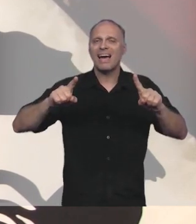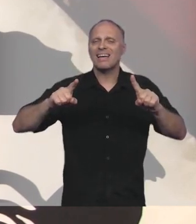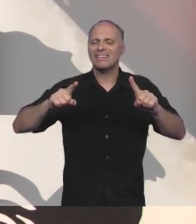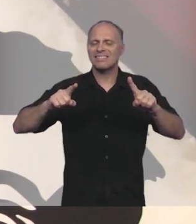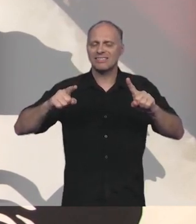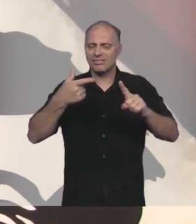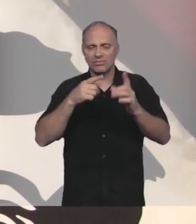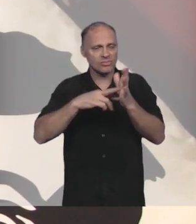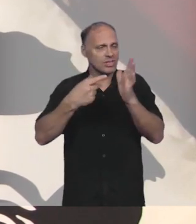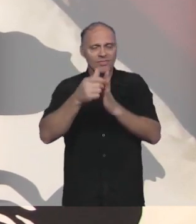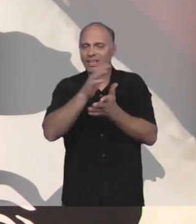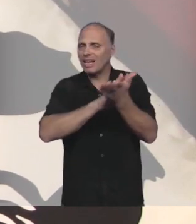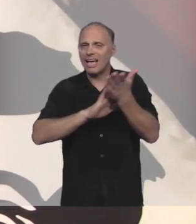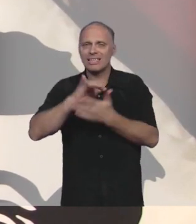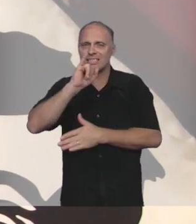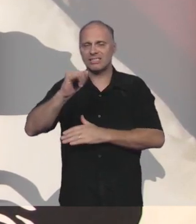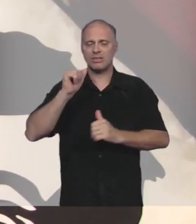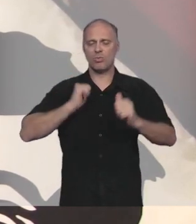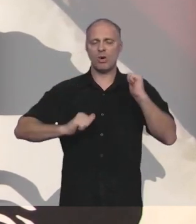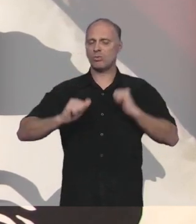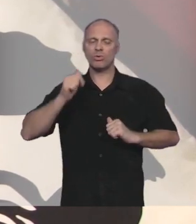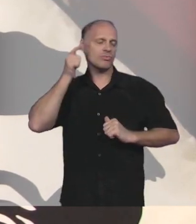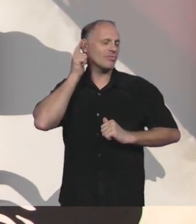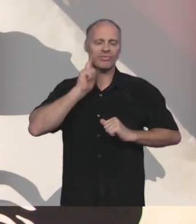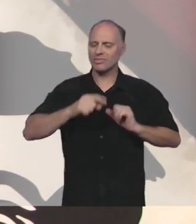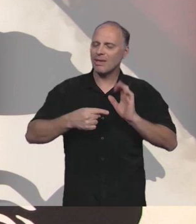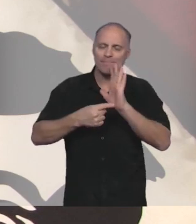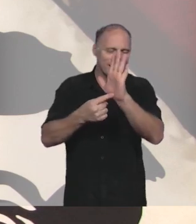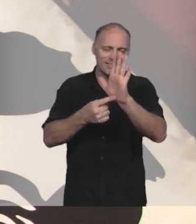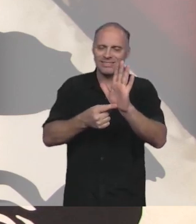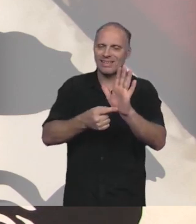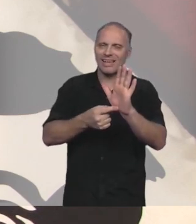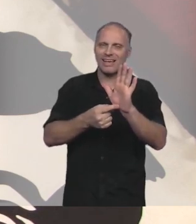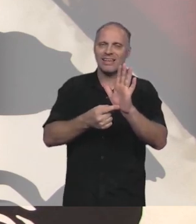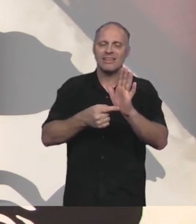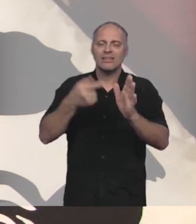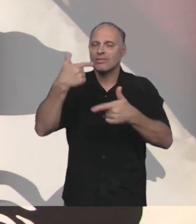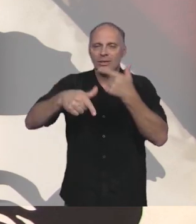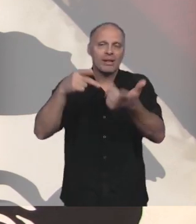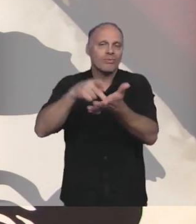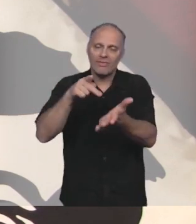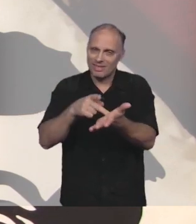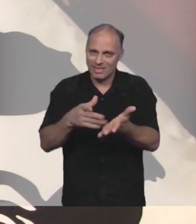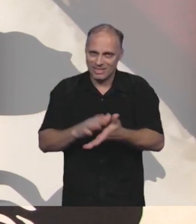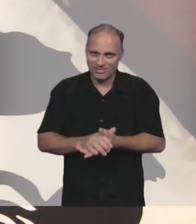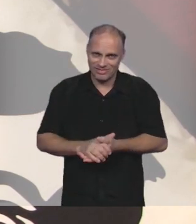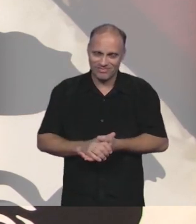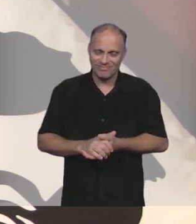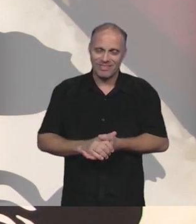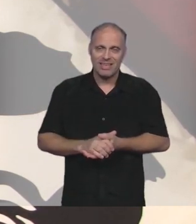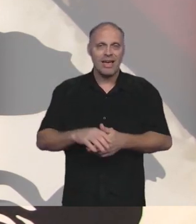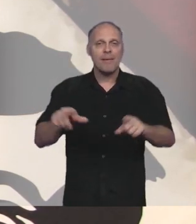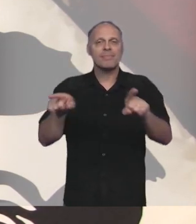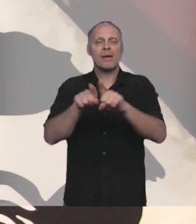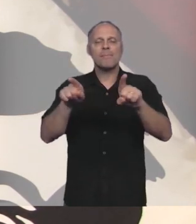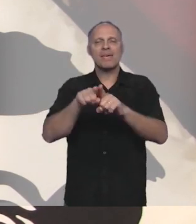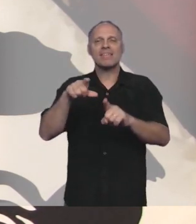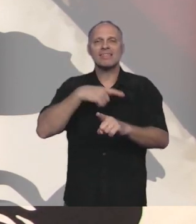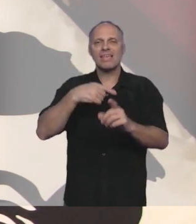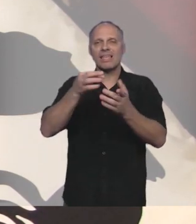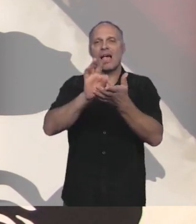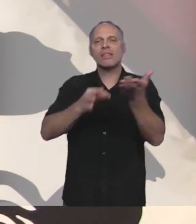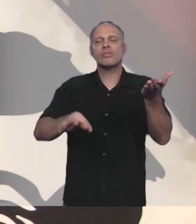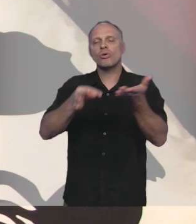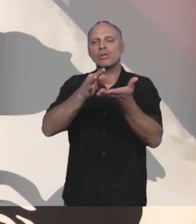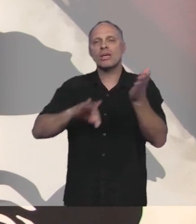não trabalhar com verdade. Mas também existe essa teoria que o próprio Peter Brook traz de que